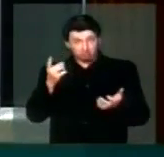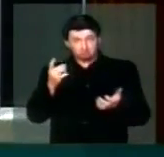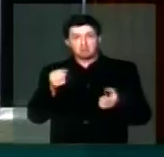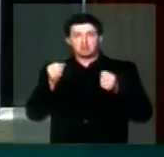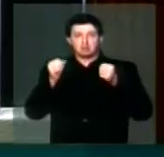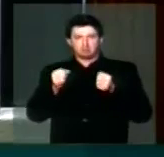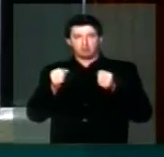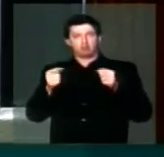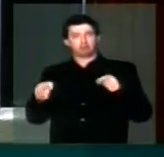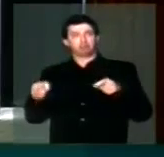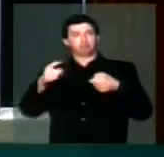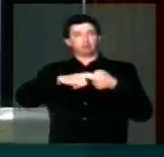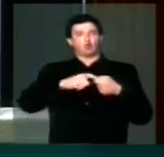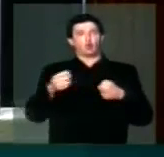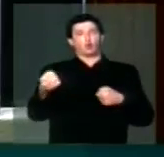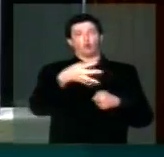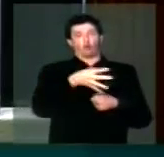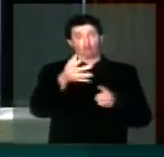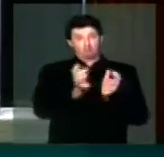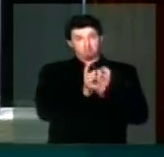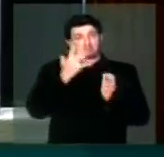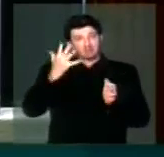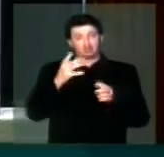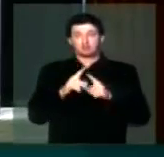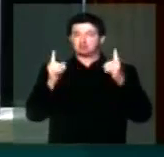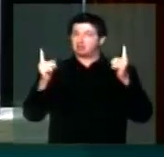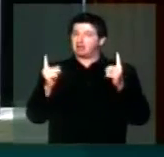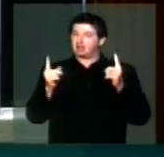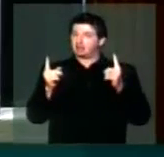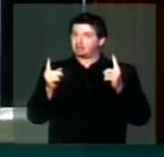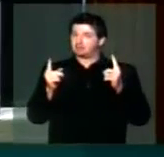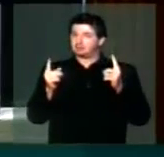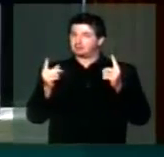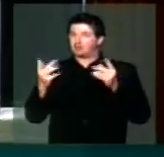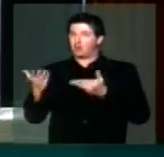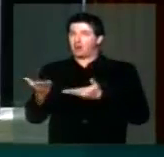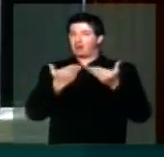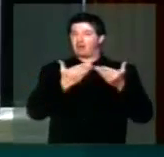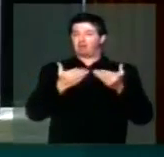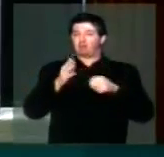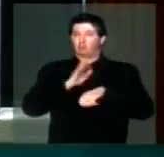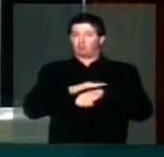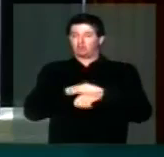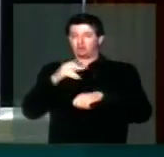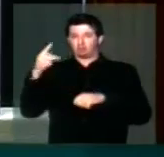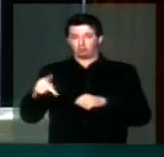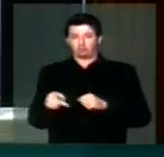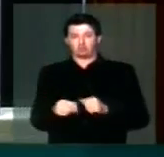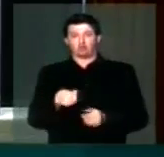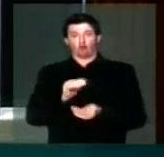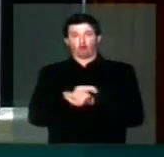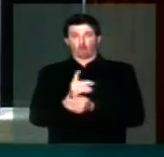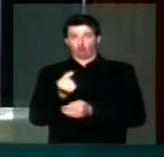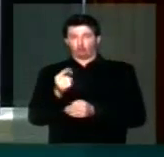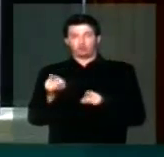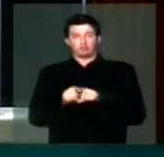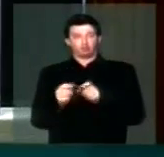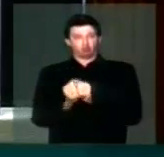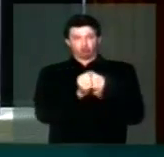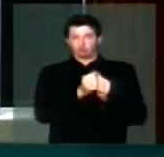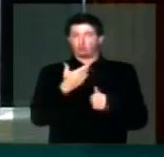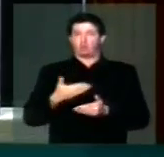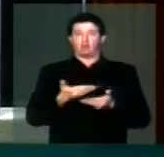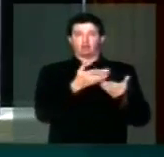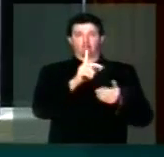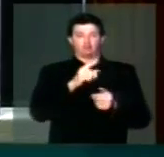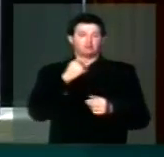possa agremiar-se em um novo partido, mas ele não levará o tempo e nem o fundo partidário.